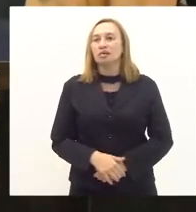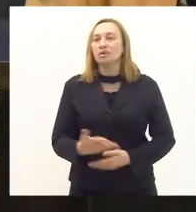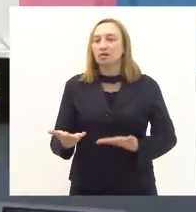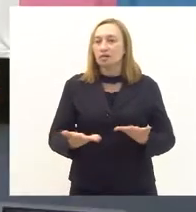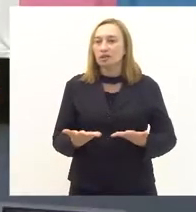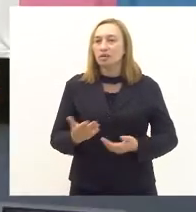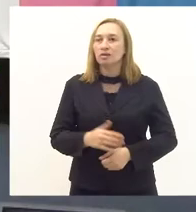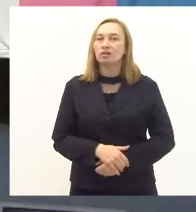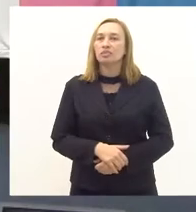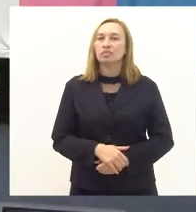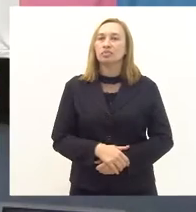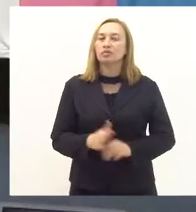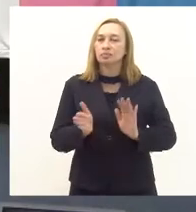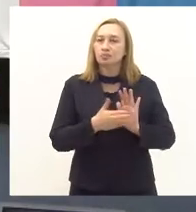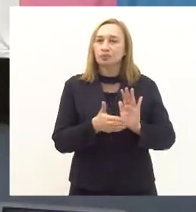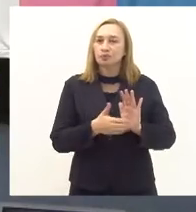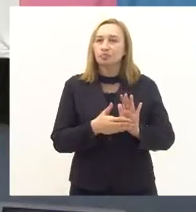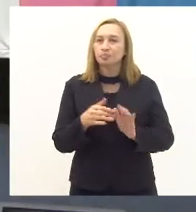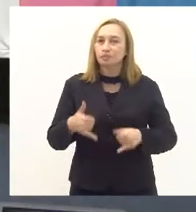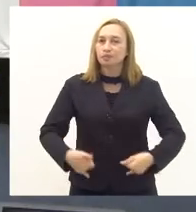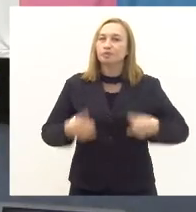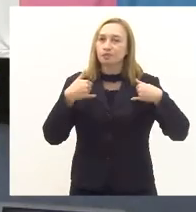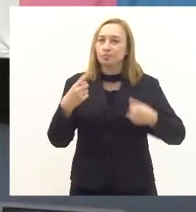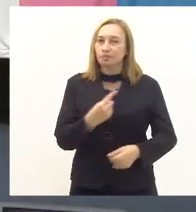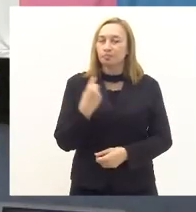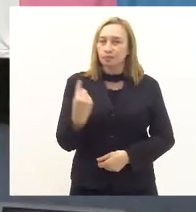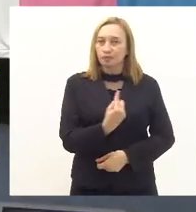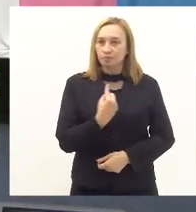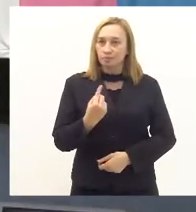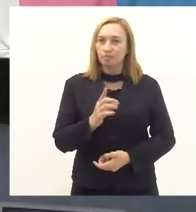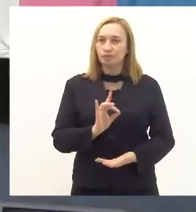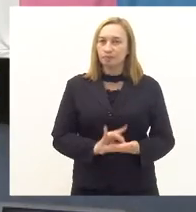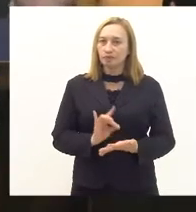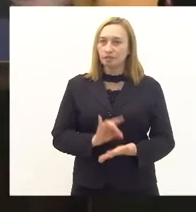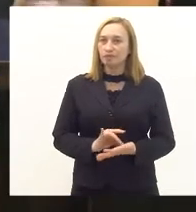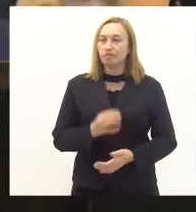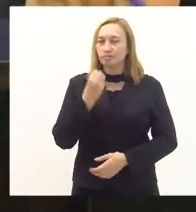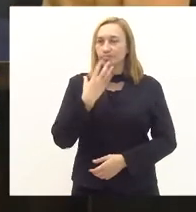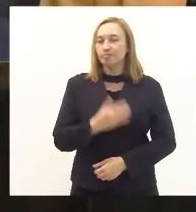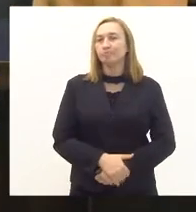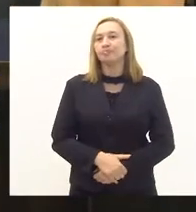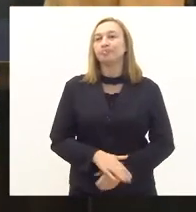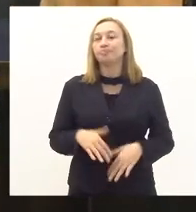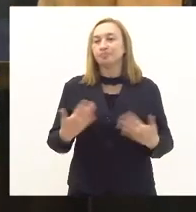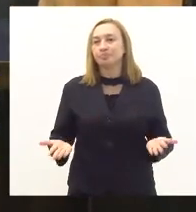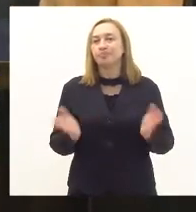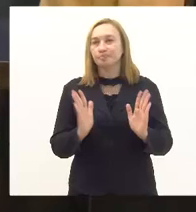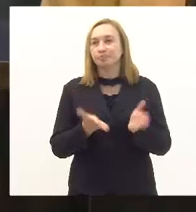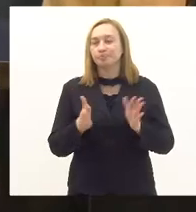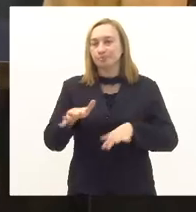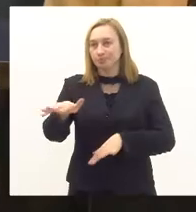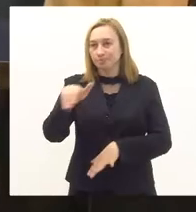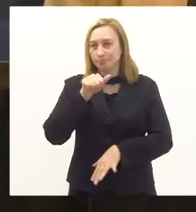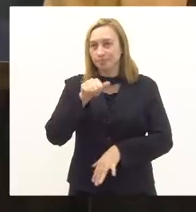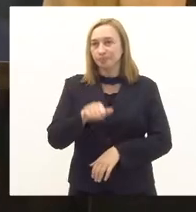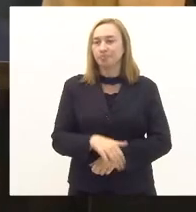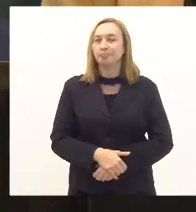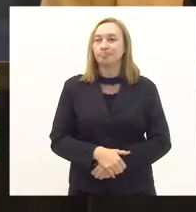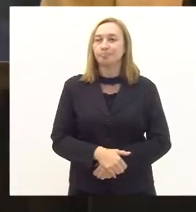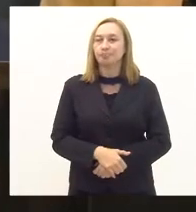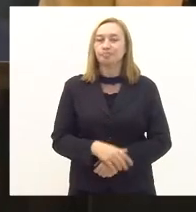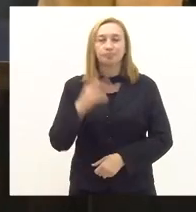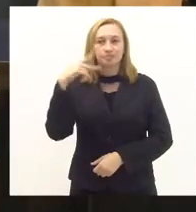fundamentar essas propostas. É um orgulho para nós, um orgulho mesmo. Muito bem. Então, agora vamos chamar os